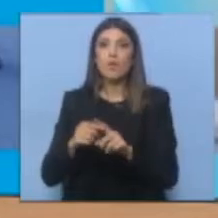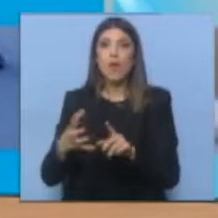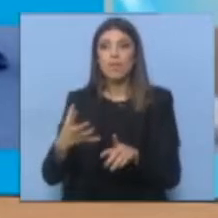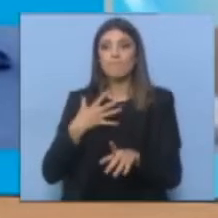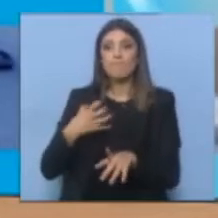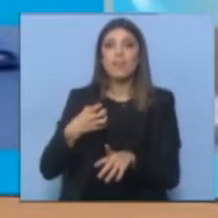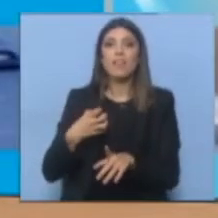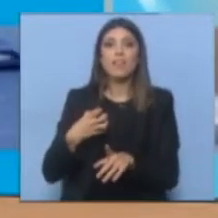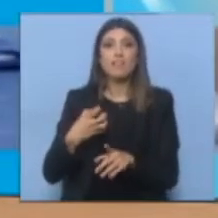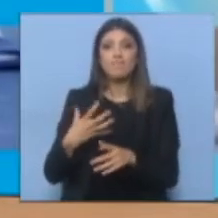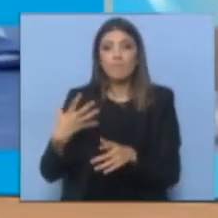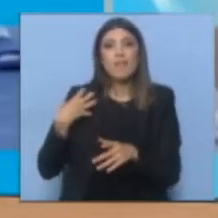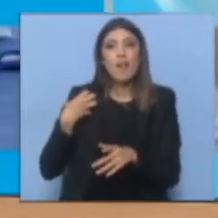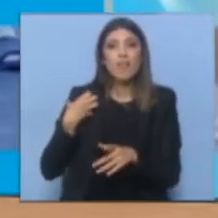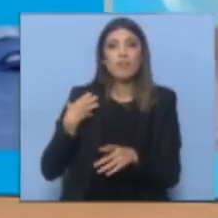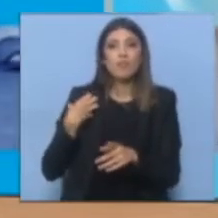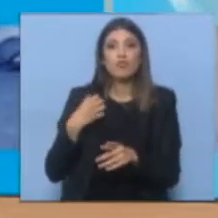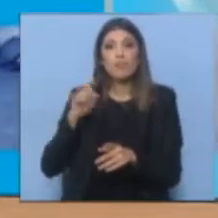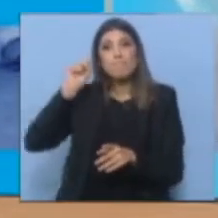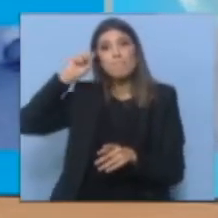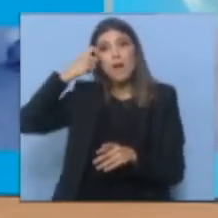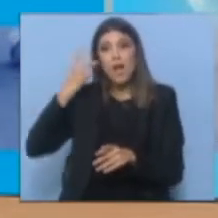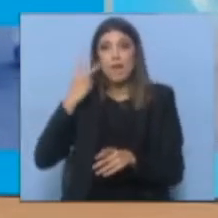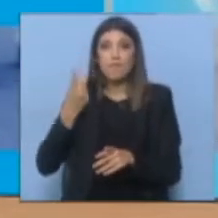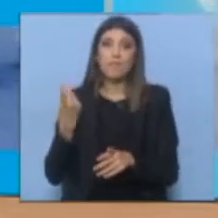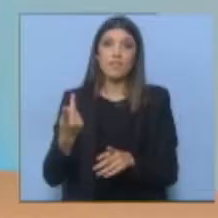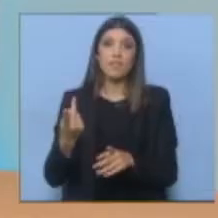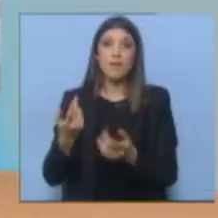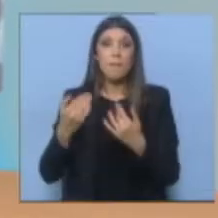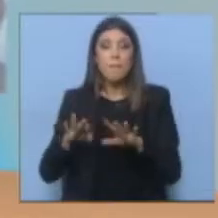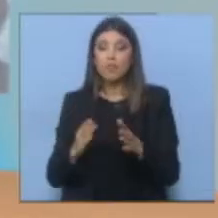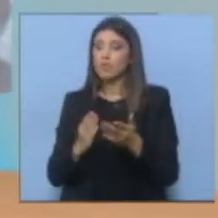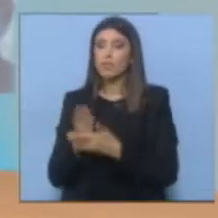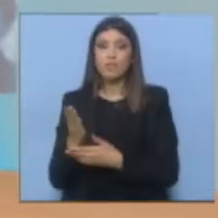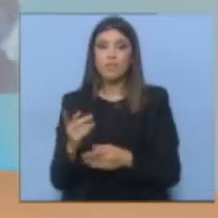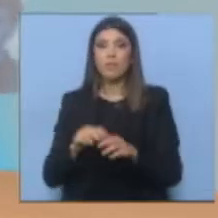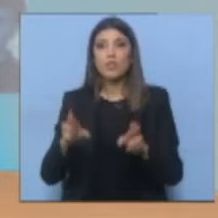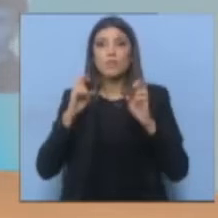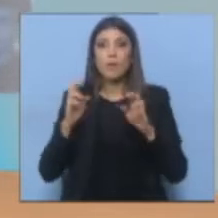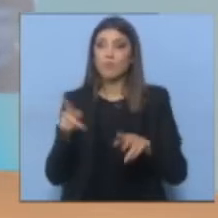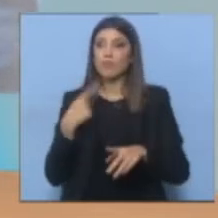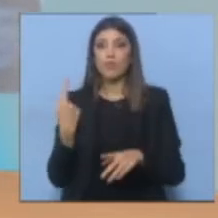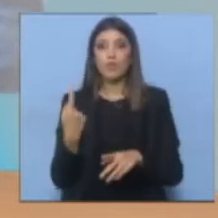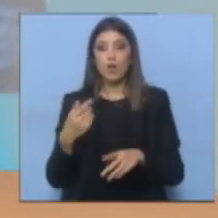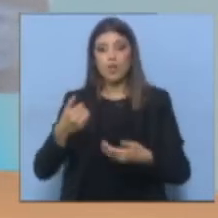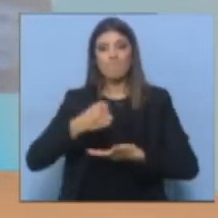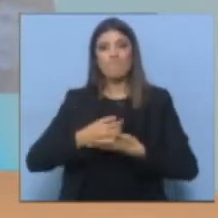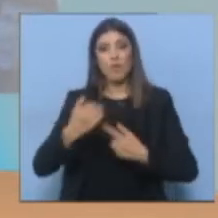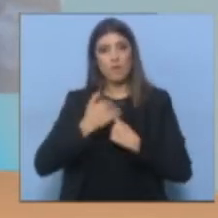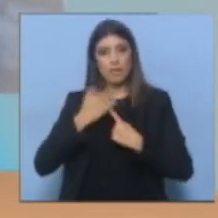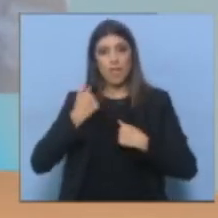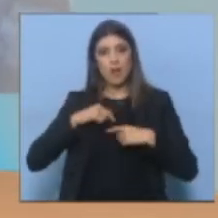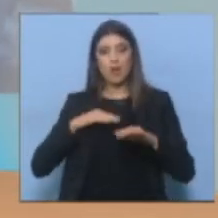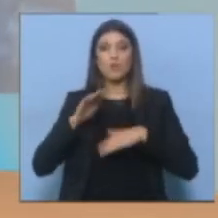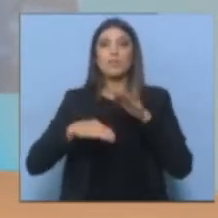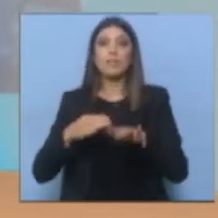que são para nós, de facto, este exemplo que nós precisamos e que nos vão ajudar e que esperemos que ajude na nossa caminhada até à Páscoa. Muito bem, Mártires